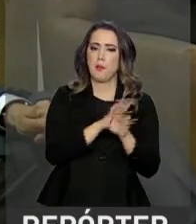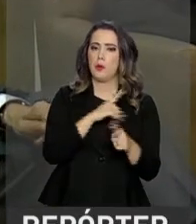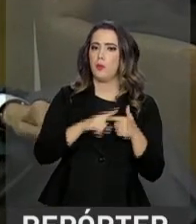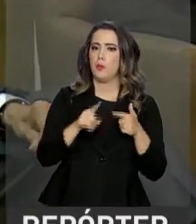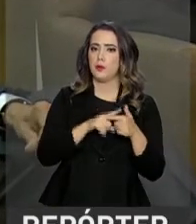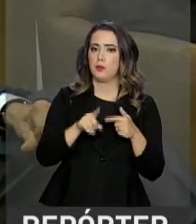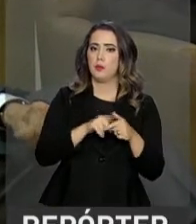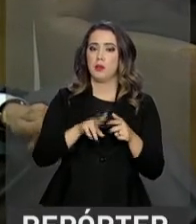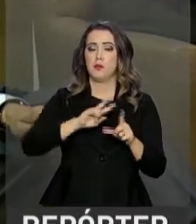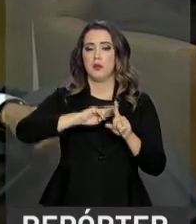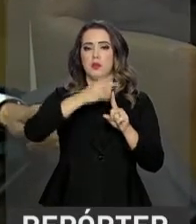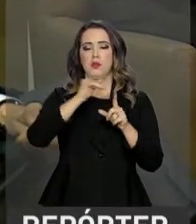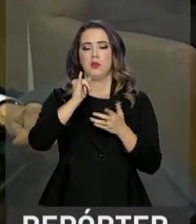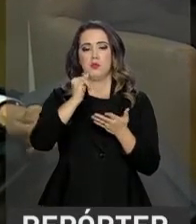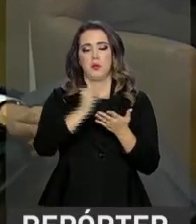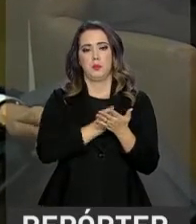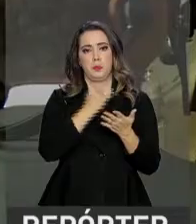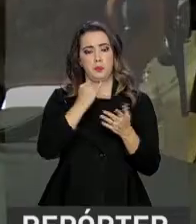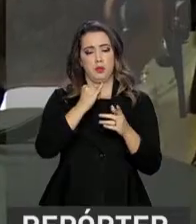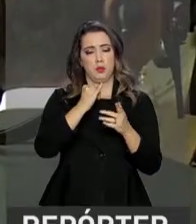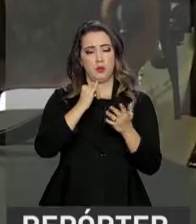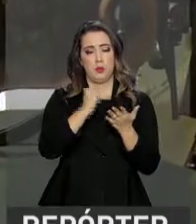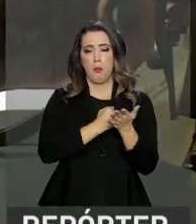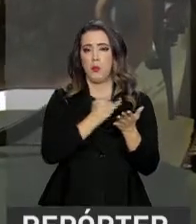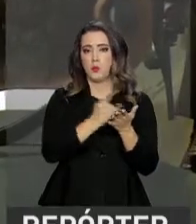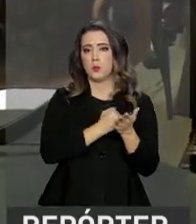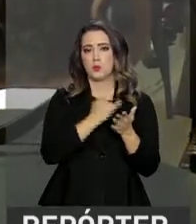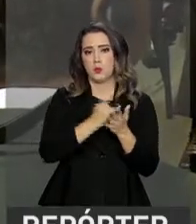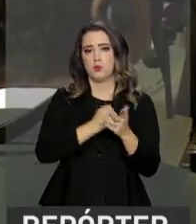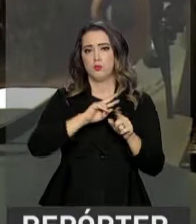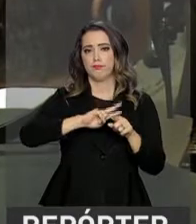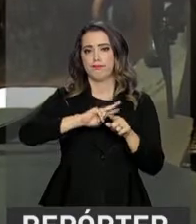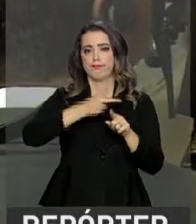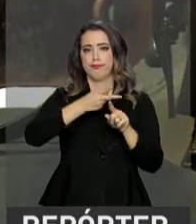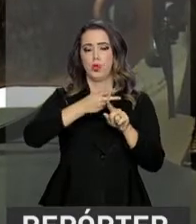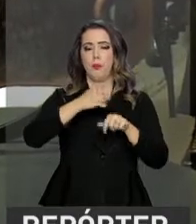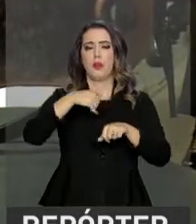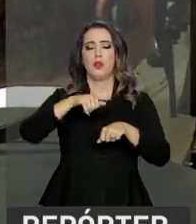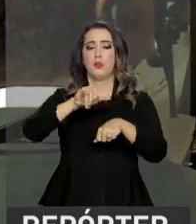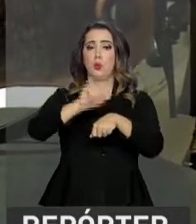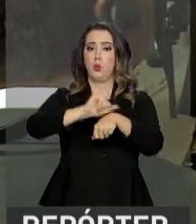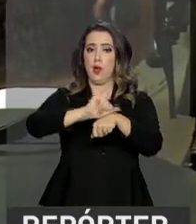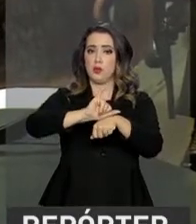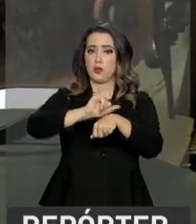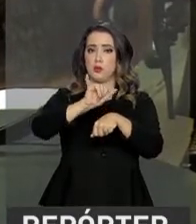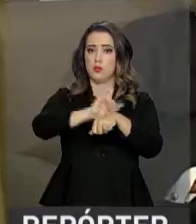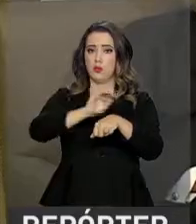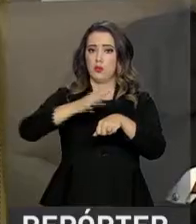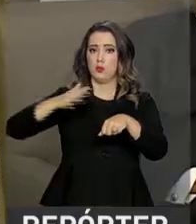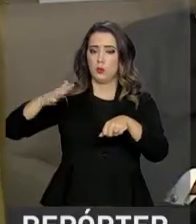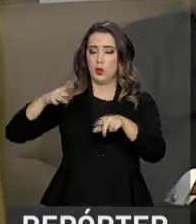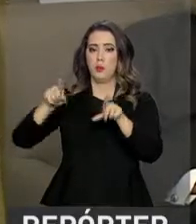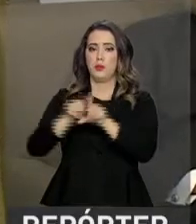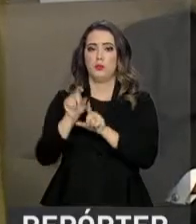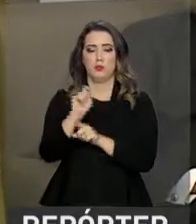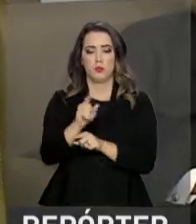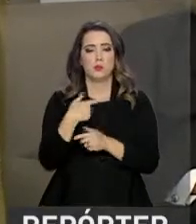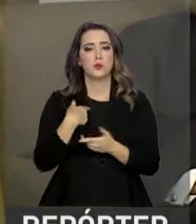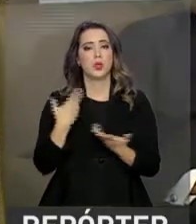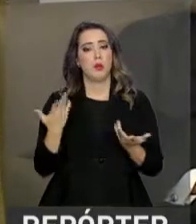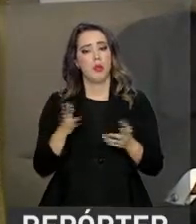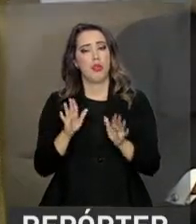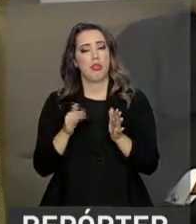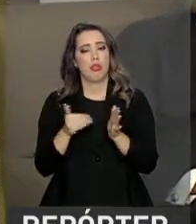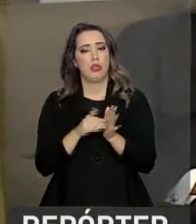importados pelos estados unidos até o fim deste mês estas taxas estão suspensas já com o presidente do